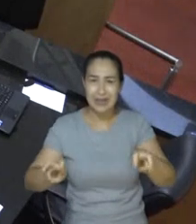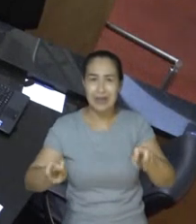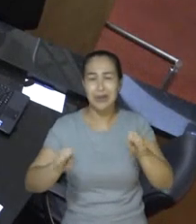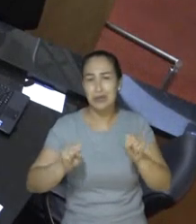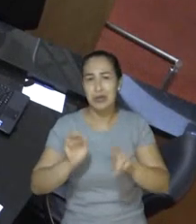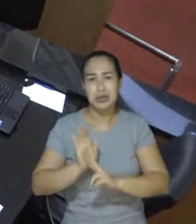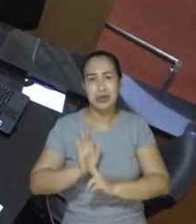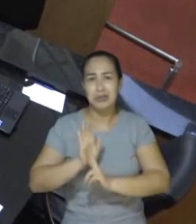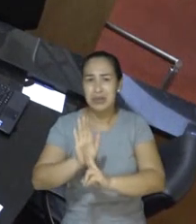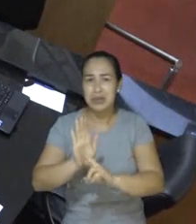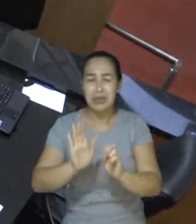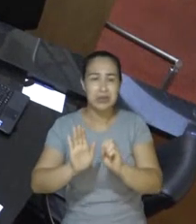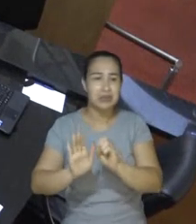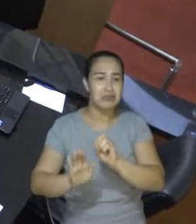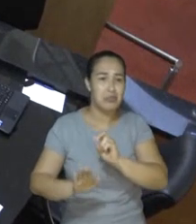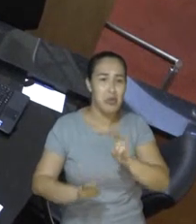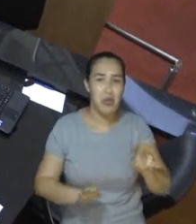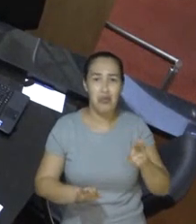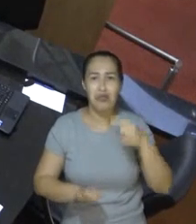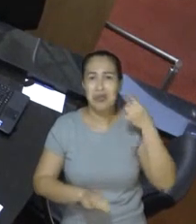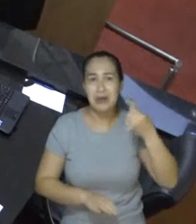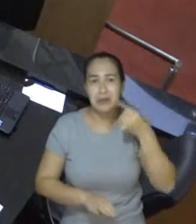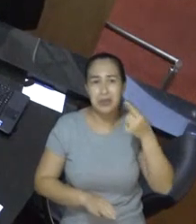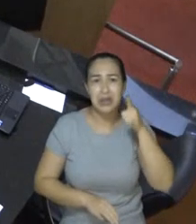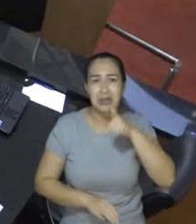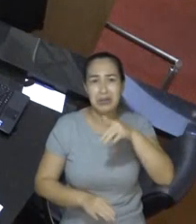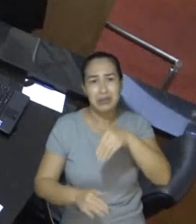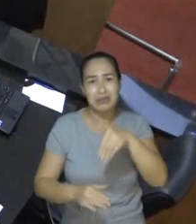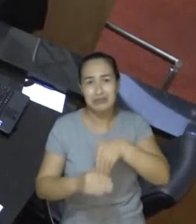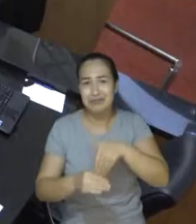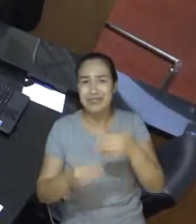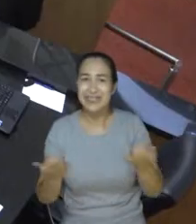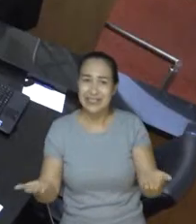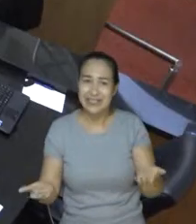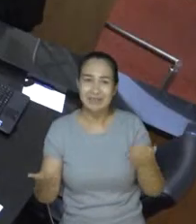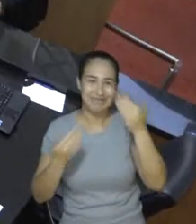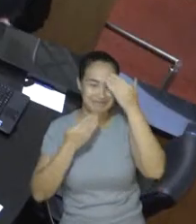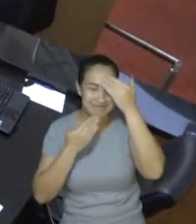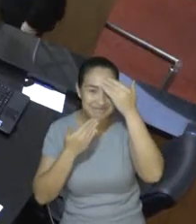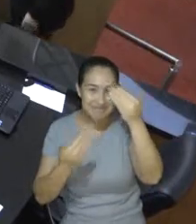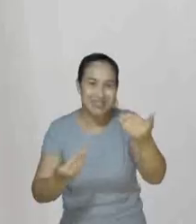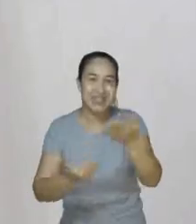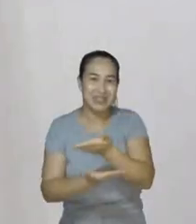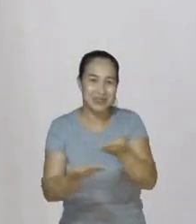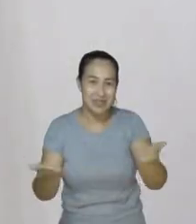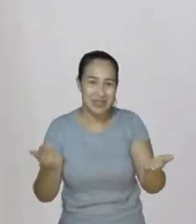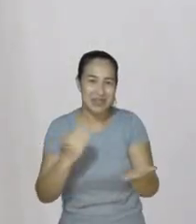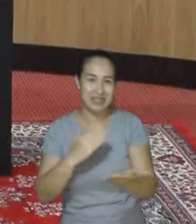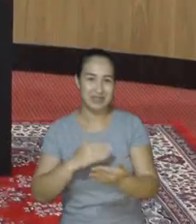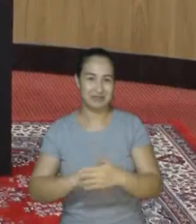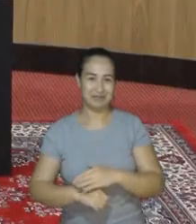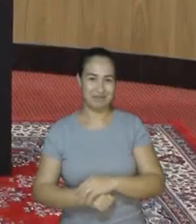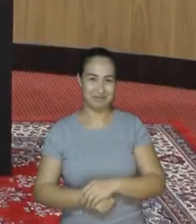ou um representante da comunidade de vocês como deputado estadual. Mais uma vez, muito obrigado a todos os envolvidos, que Deus abençoe a todos.